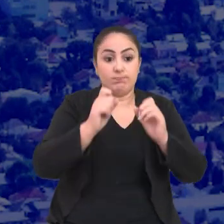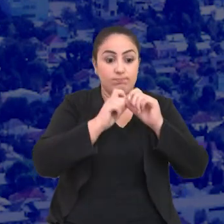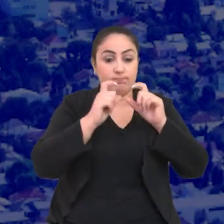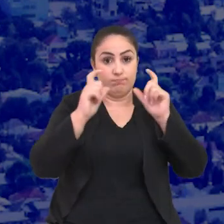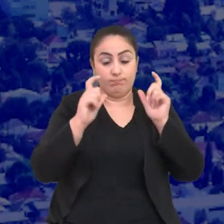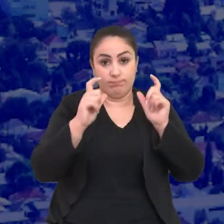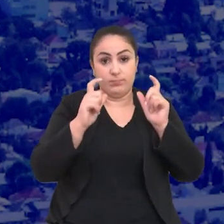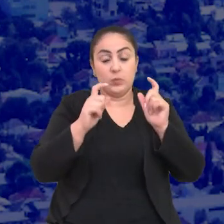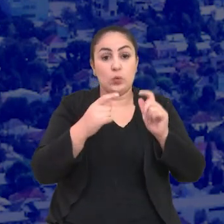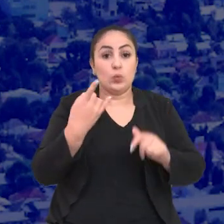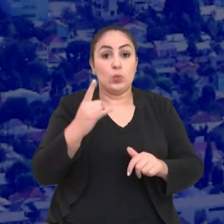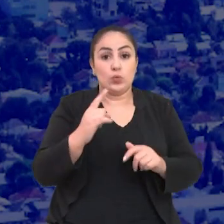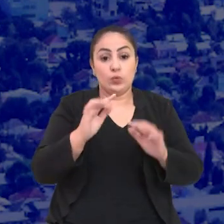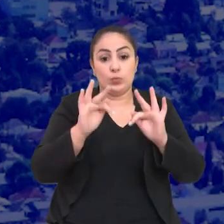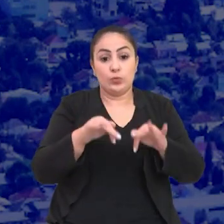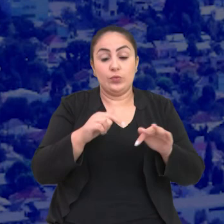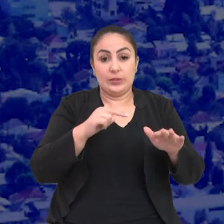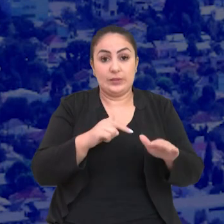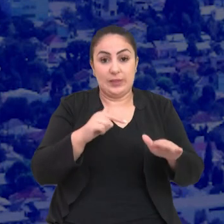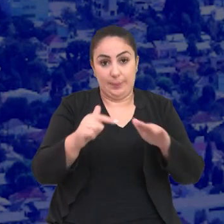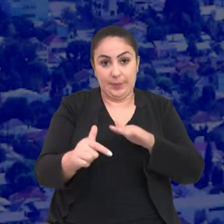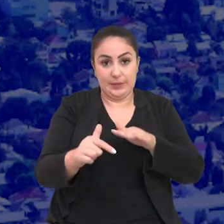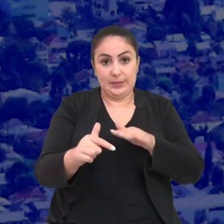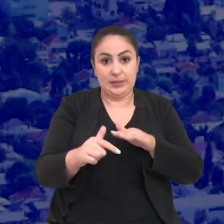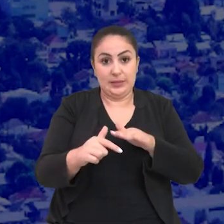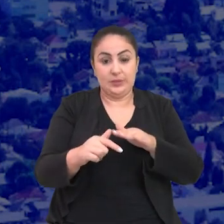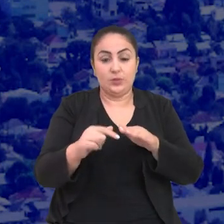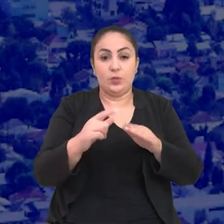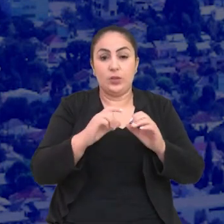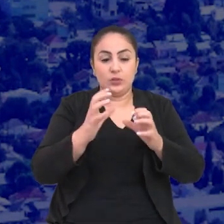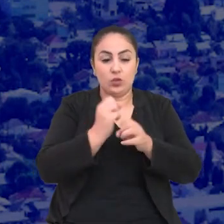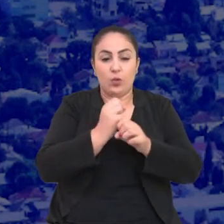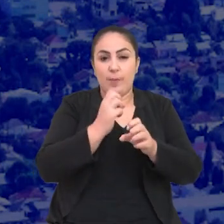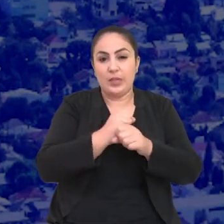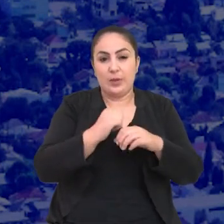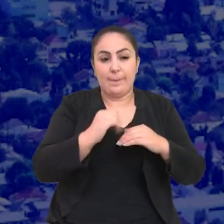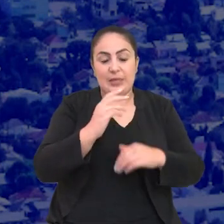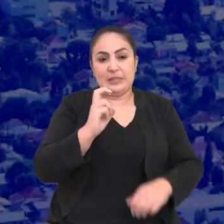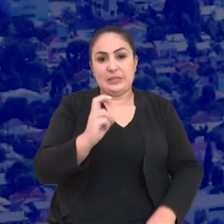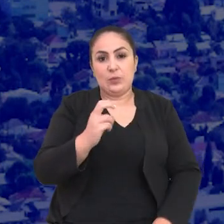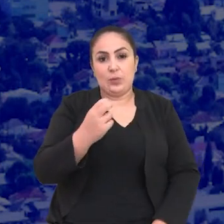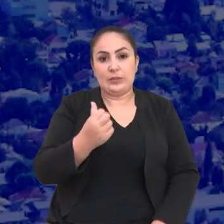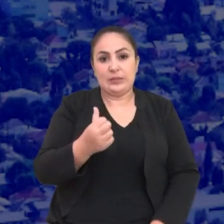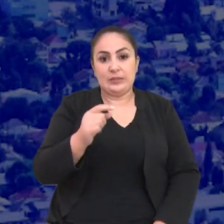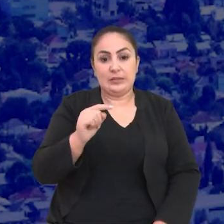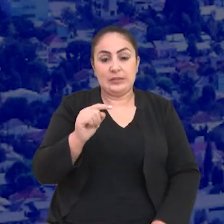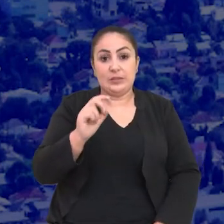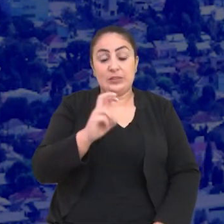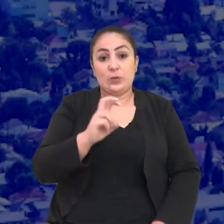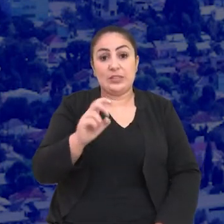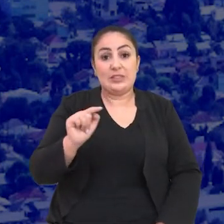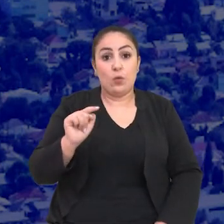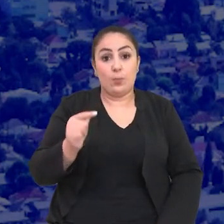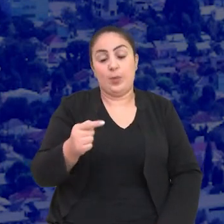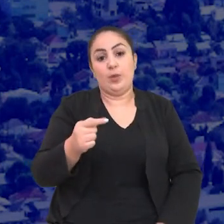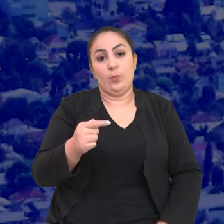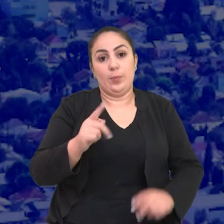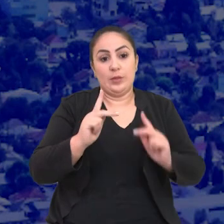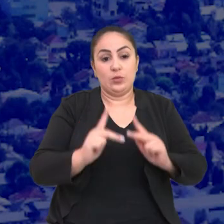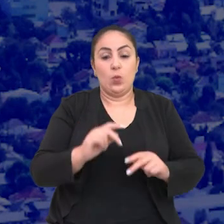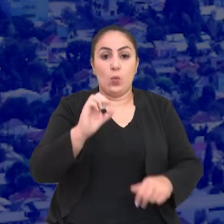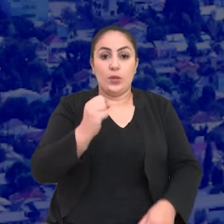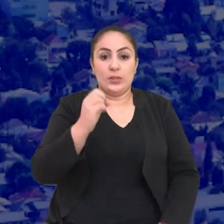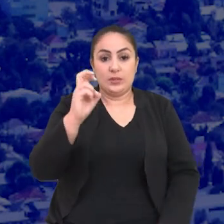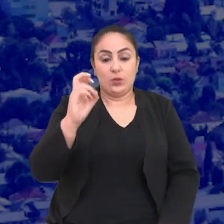Os dados são realmente alarmantes. No último final de semana, foram contabilizados mais de 55 mil contágios,